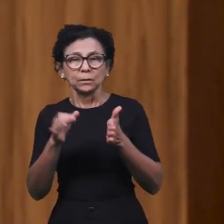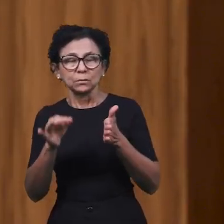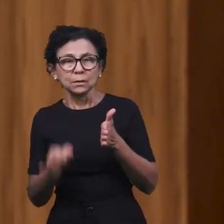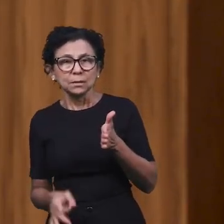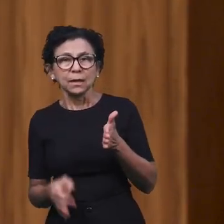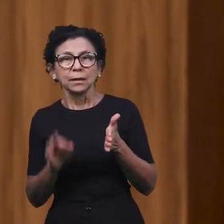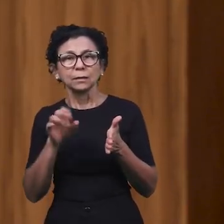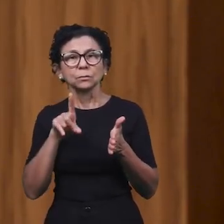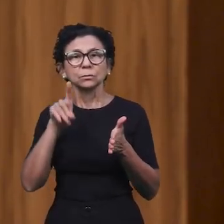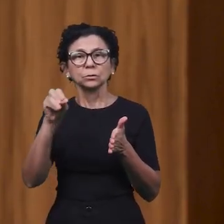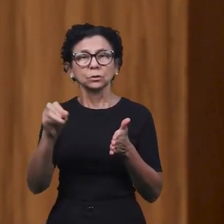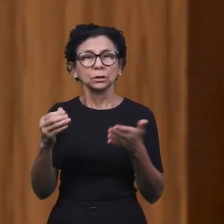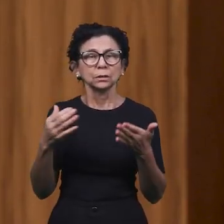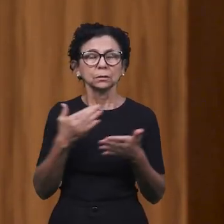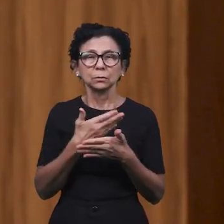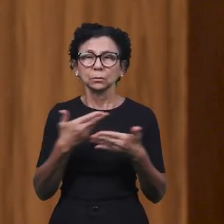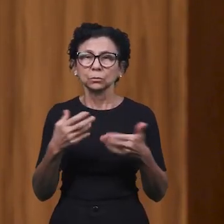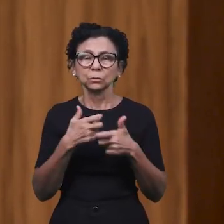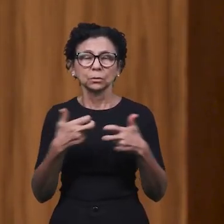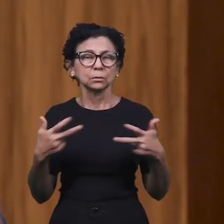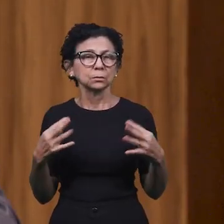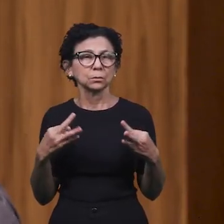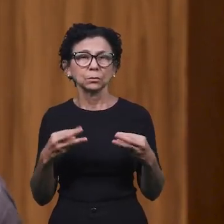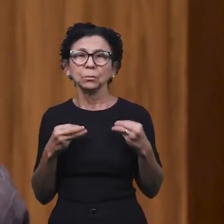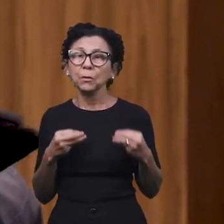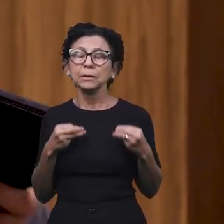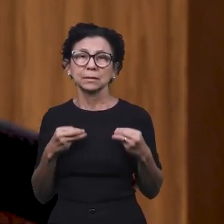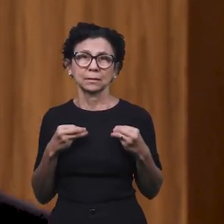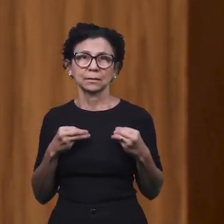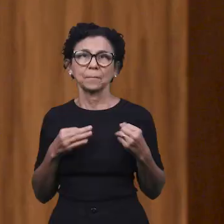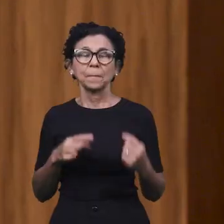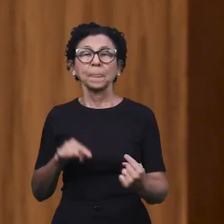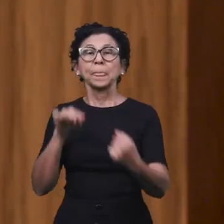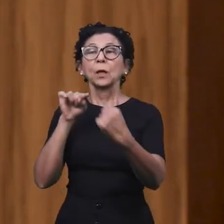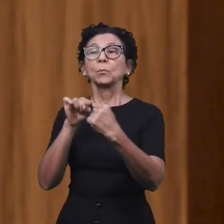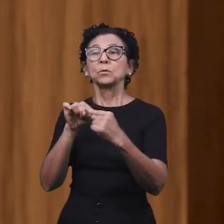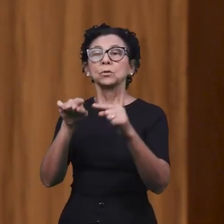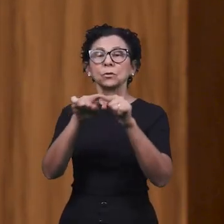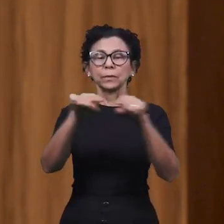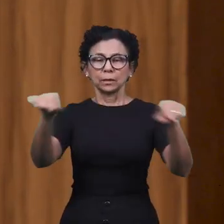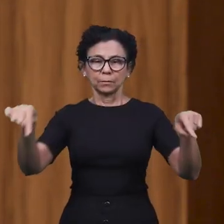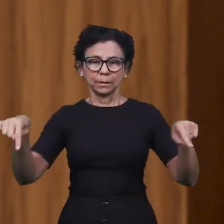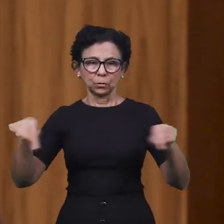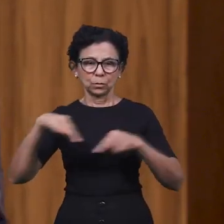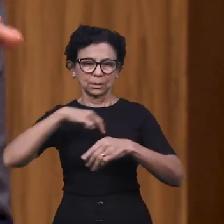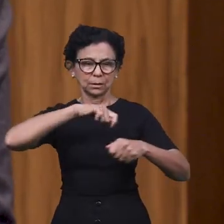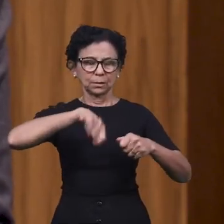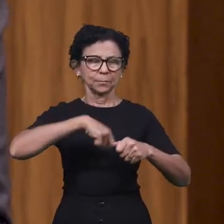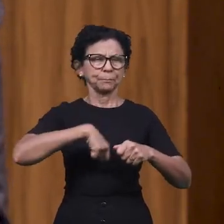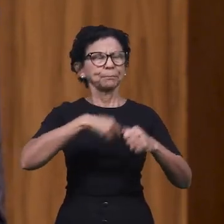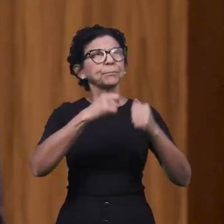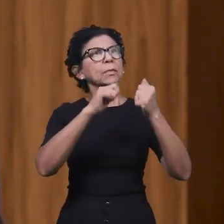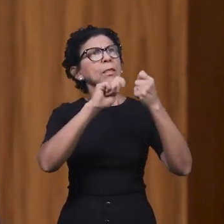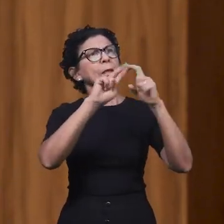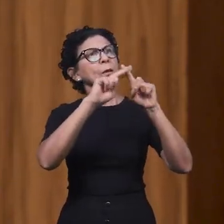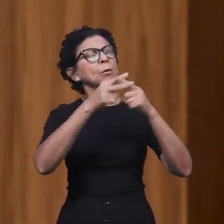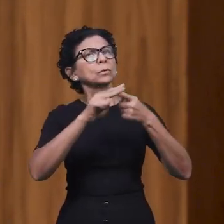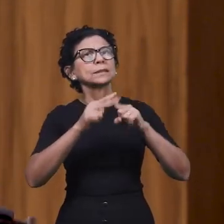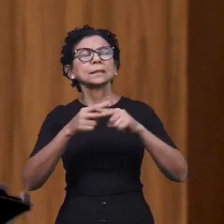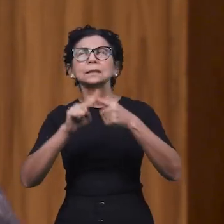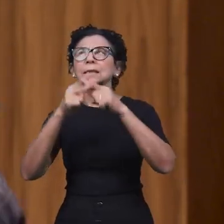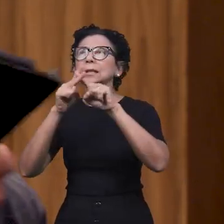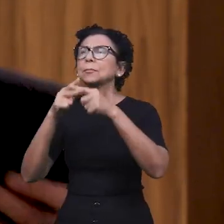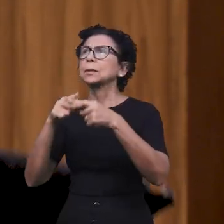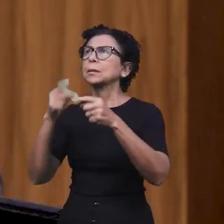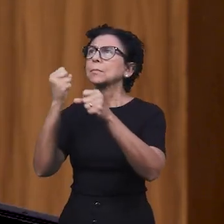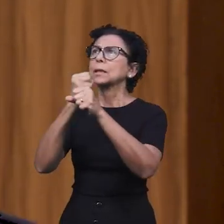feito. Aqui nós temos um exemplo onde o objetivo era reformar uma cozinha. Então, eu preciso chegar no final disso aqui